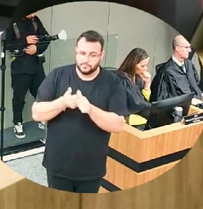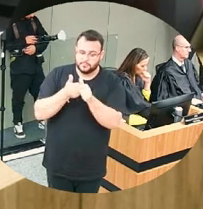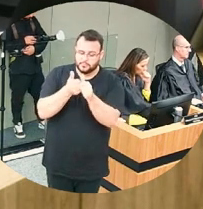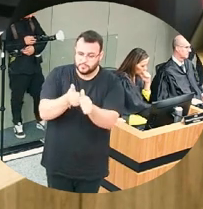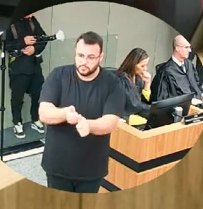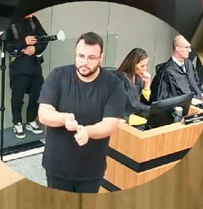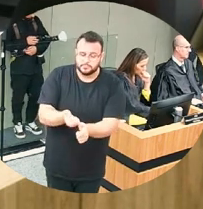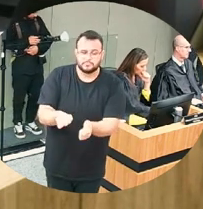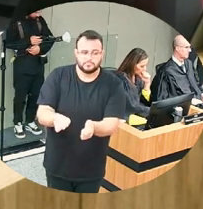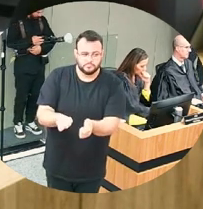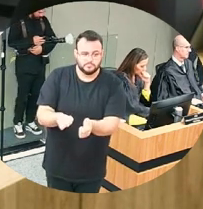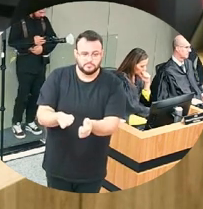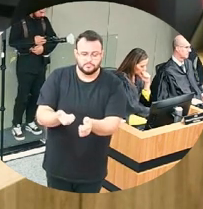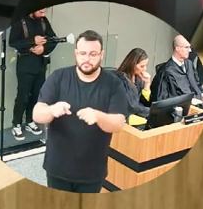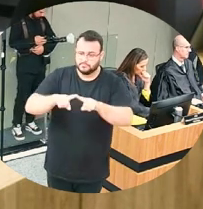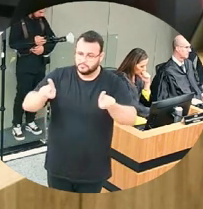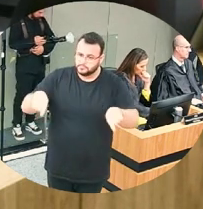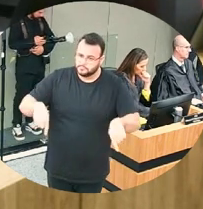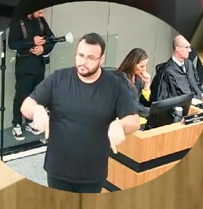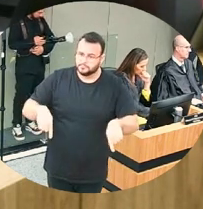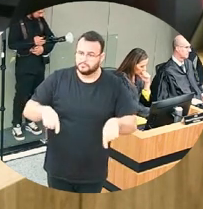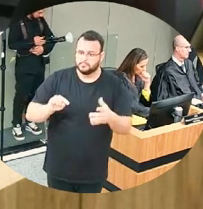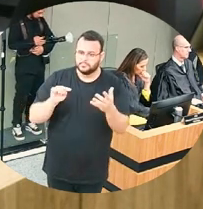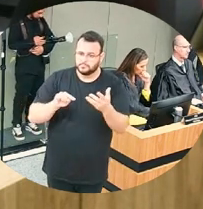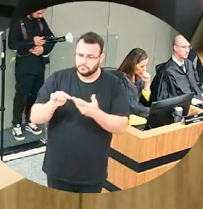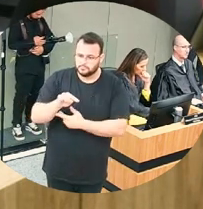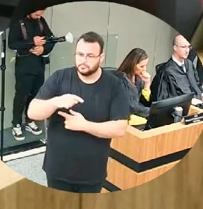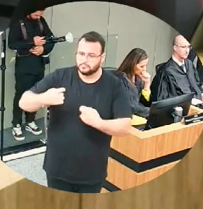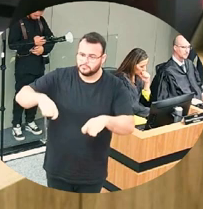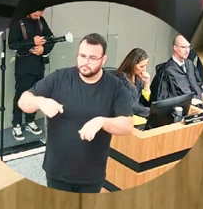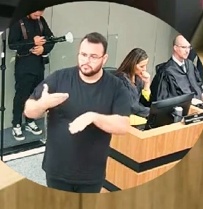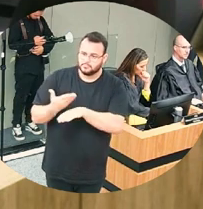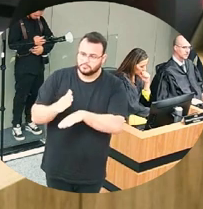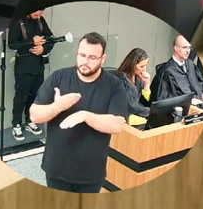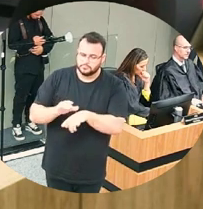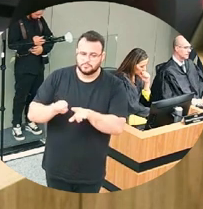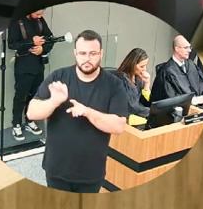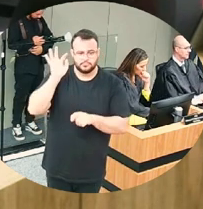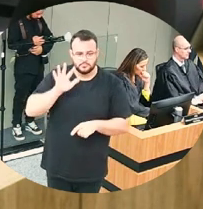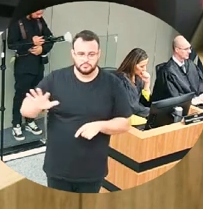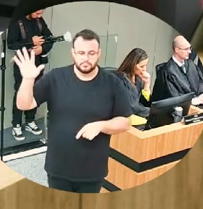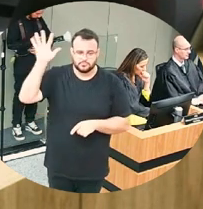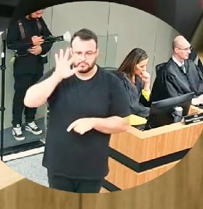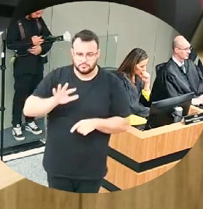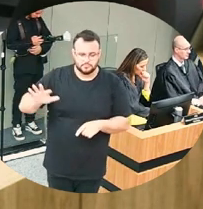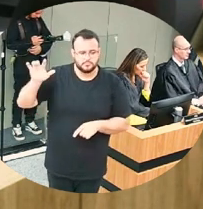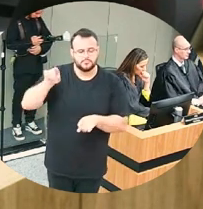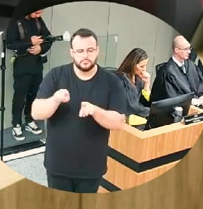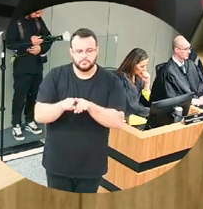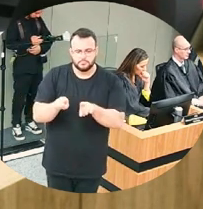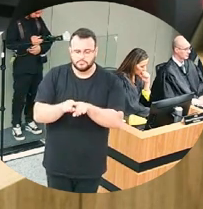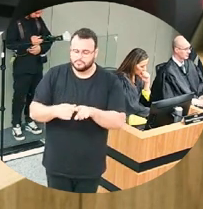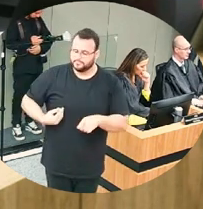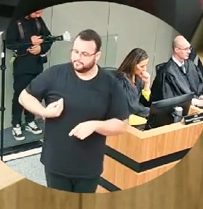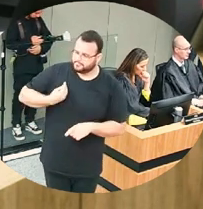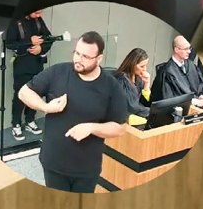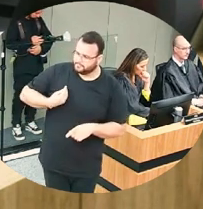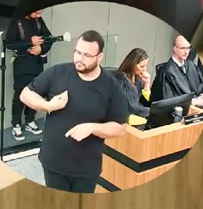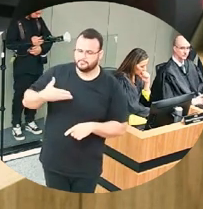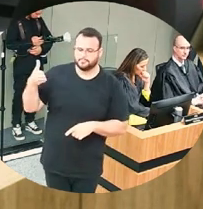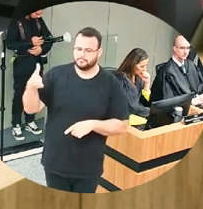e servidores de acordo com as necessidades práticas e teóricas uma corregedoria que esteja presente nas